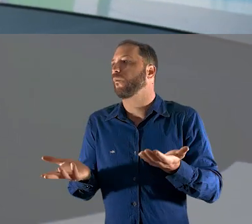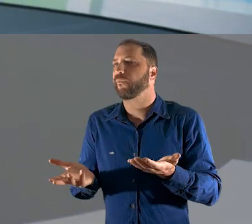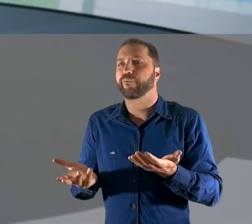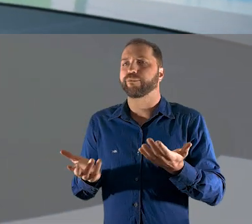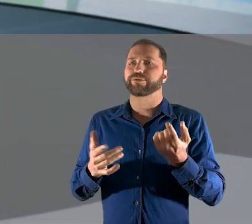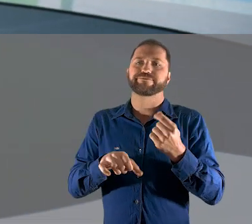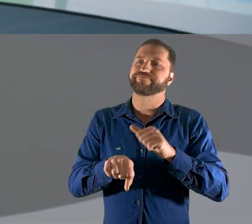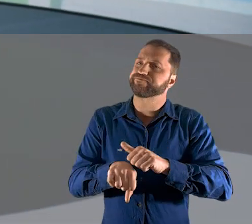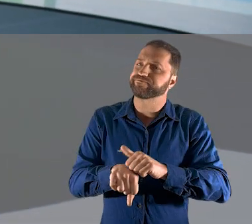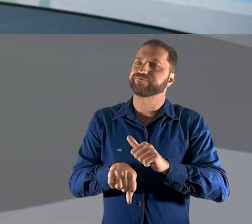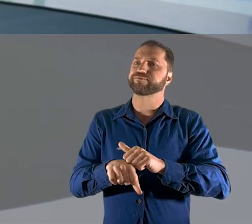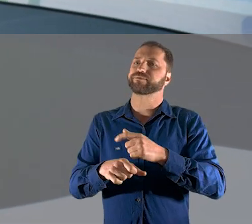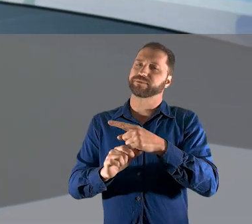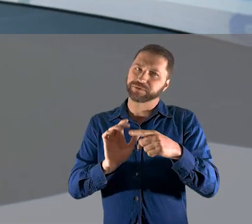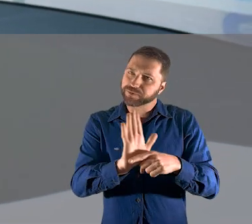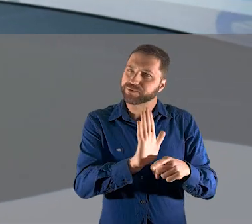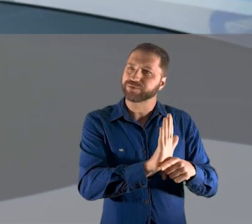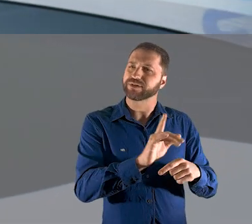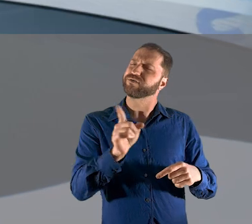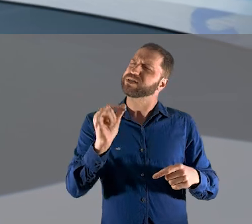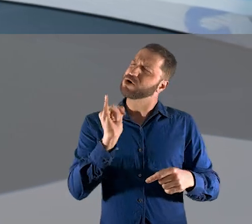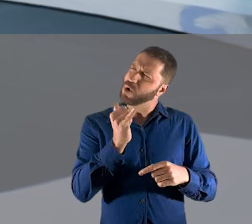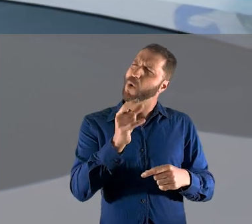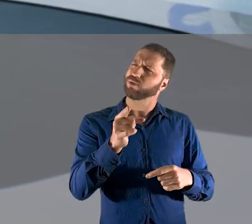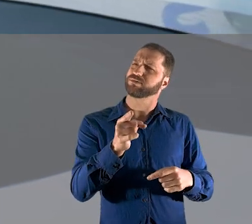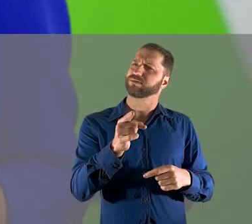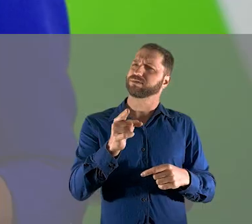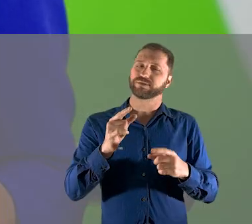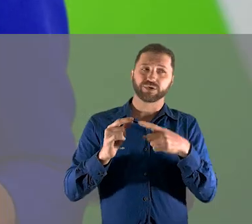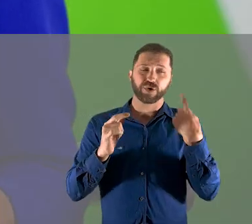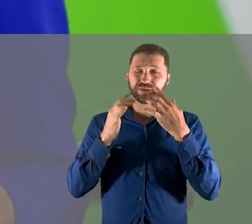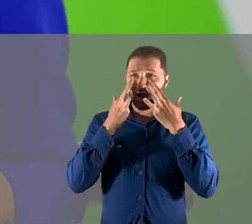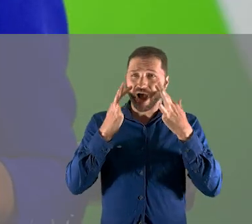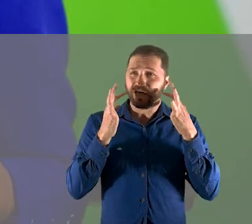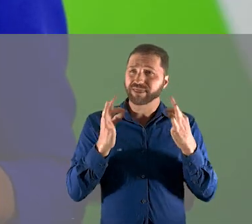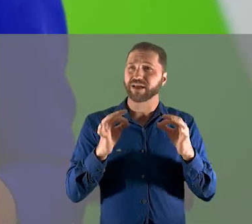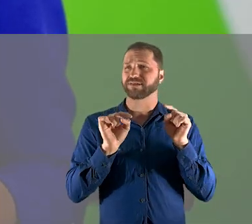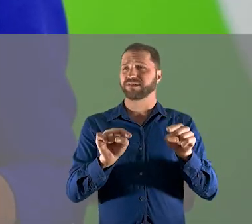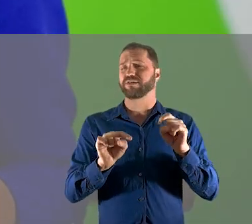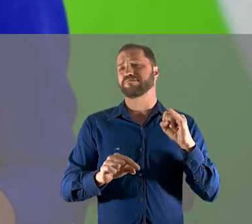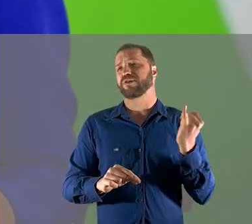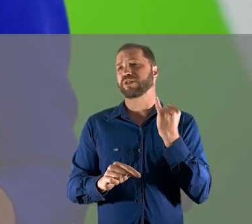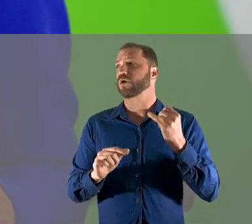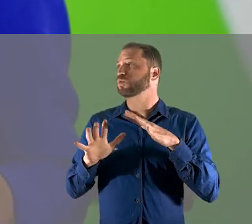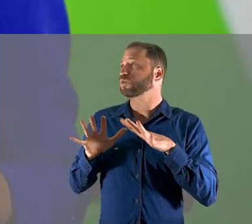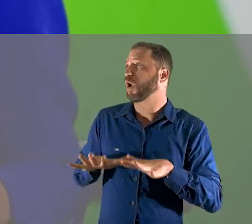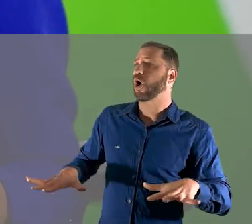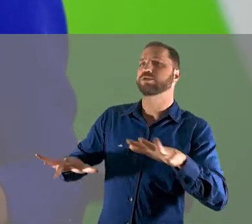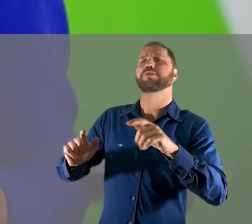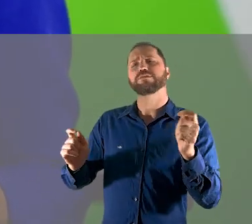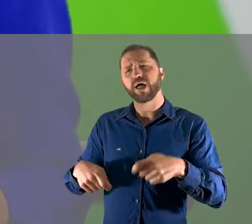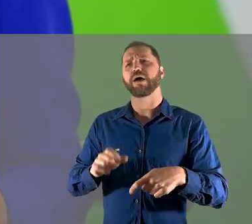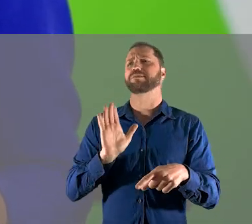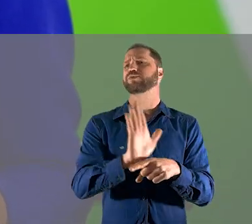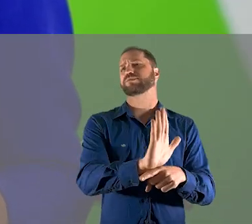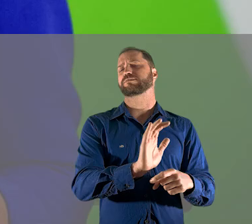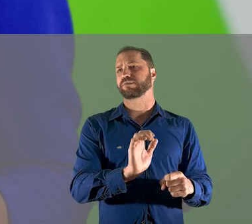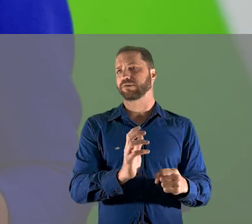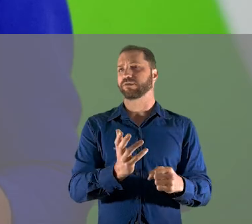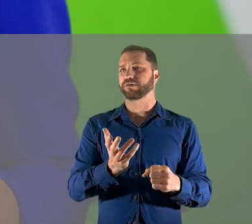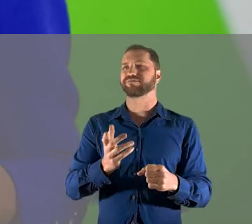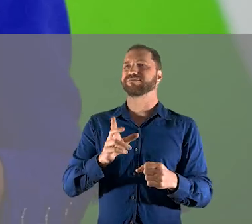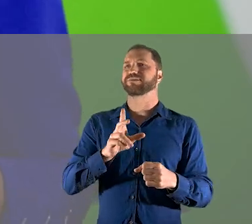estão em vulnerabilidade como você falou e eu queria que você falasse da importância da gente prestar atenção Nisso porque todo mundo pode ajudar